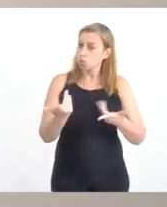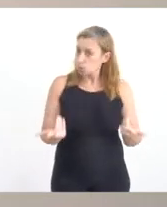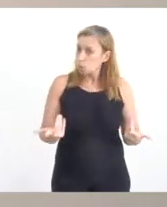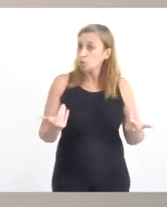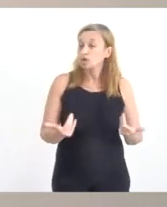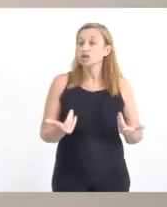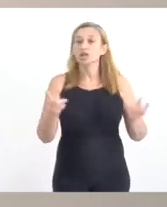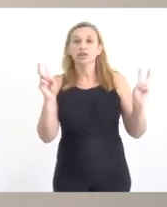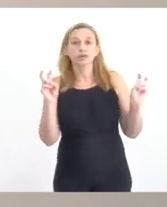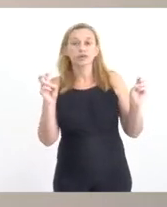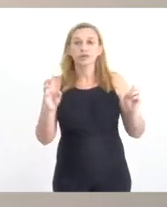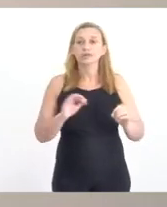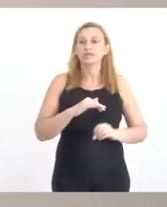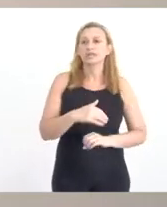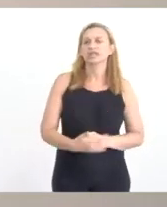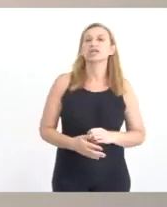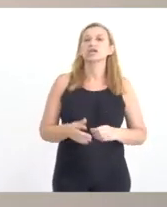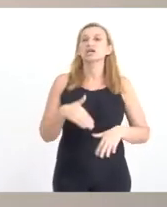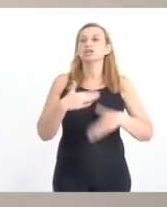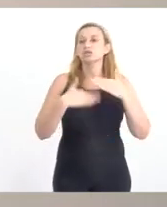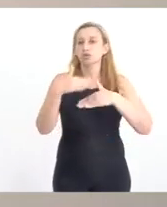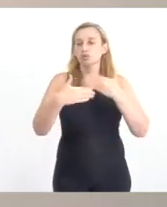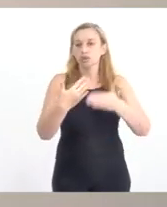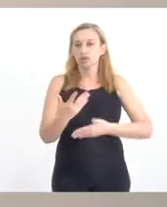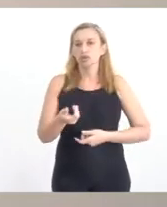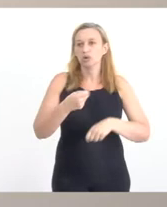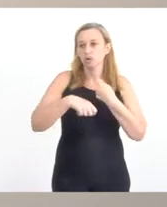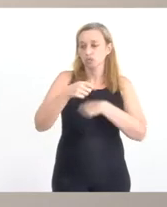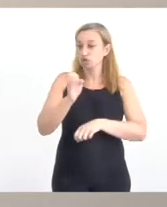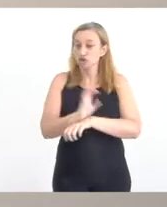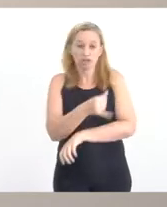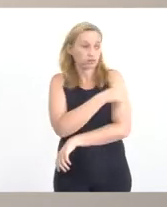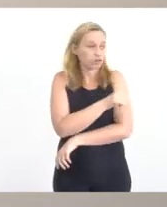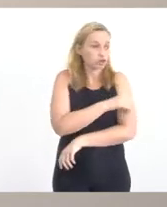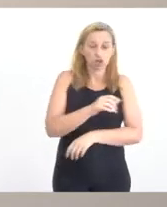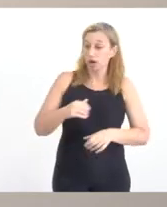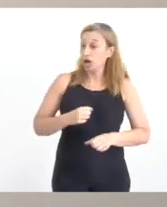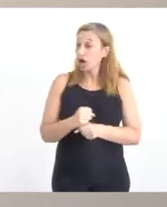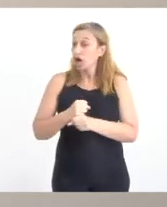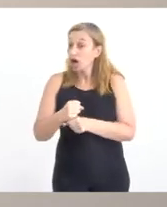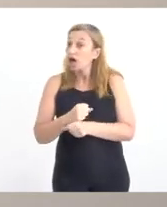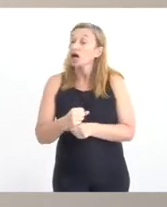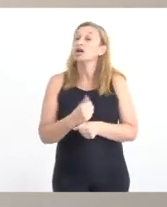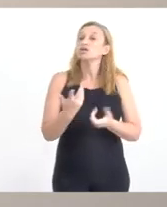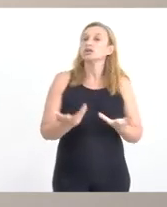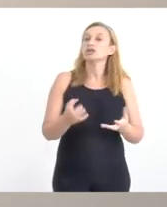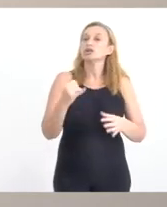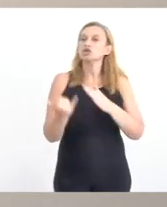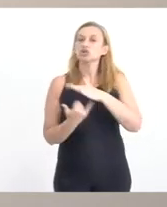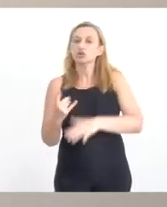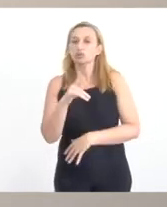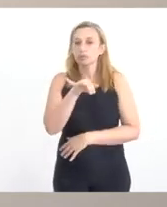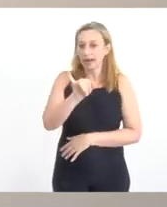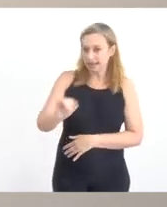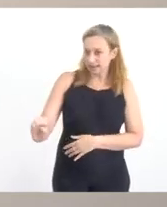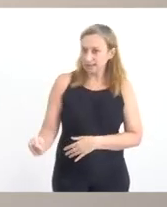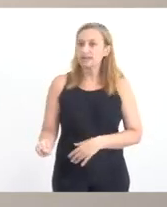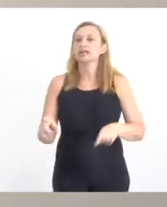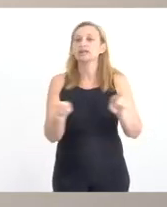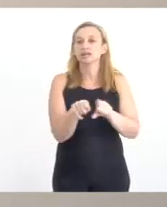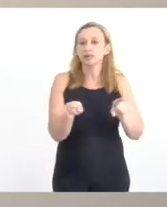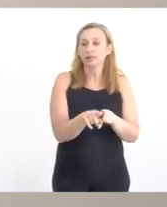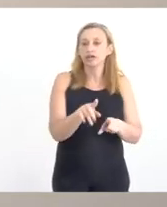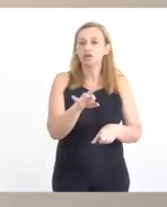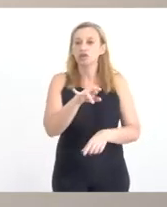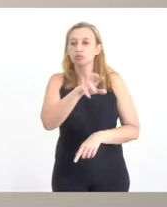percorridos pelo chamado desenvolvimento econômico no Rio de Janeiro há muitos anos já tanto na coordenação ali do Instituto Pax como